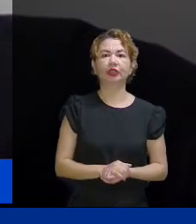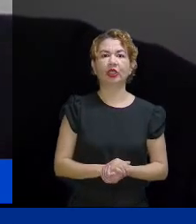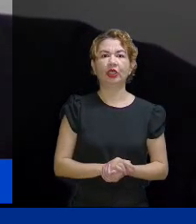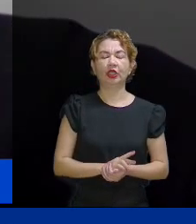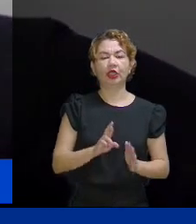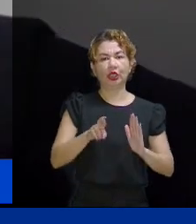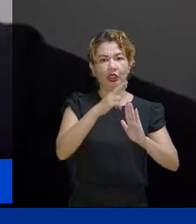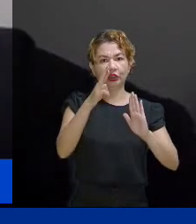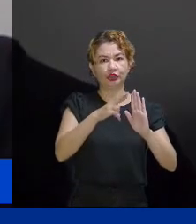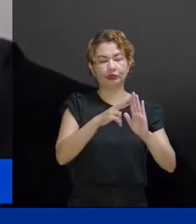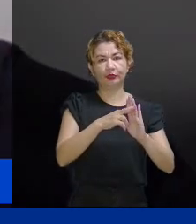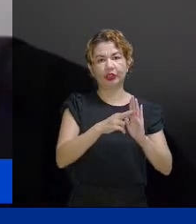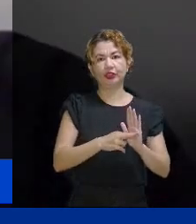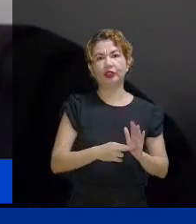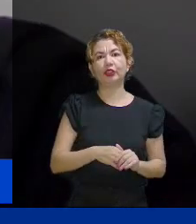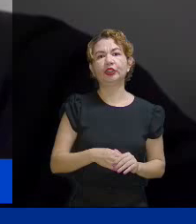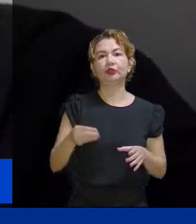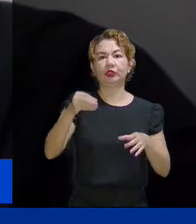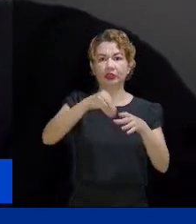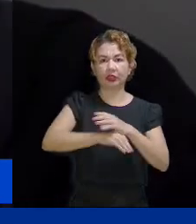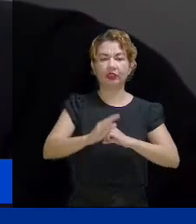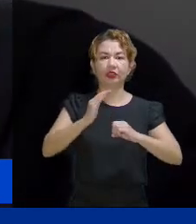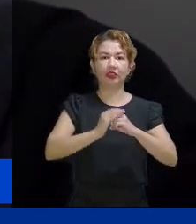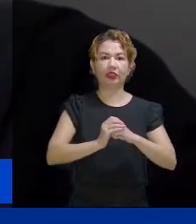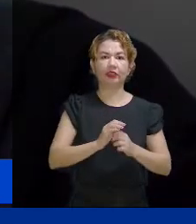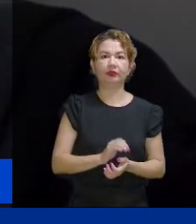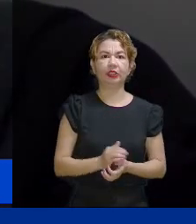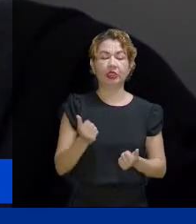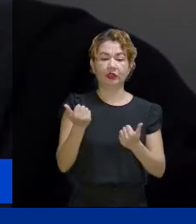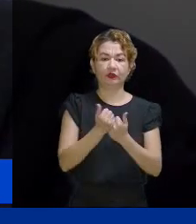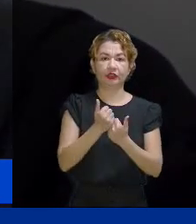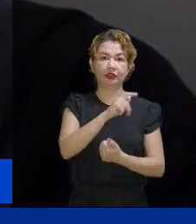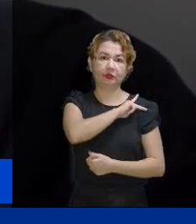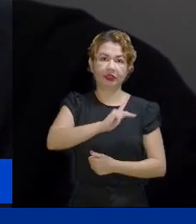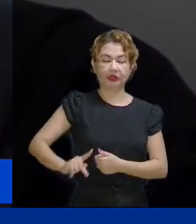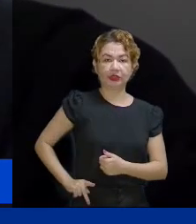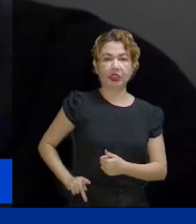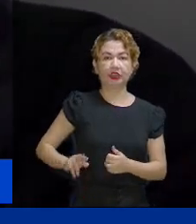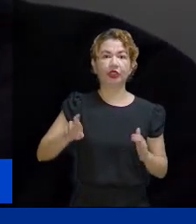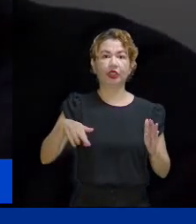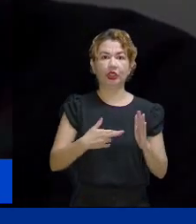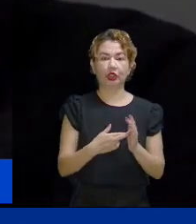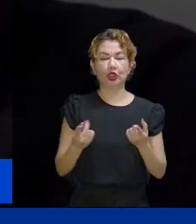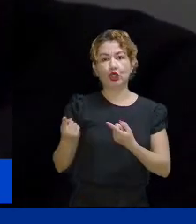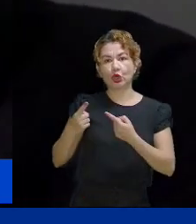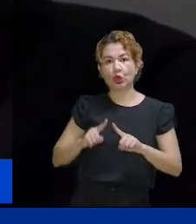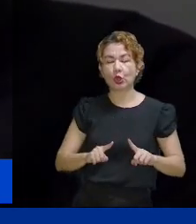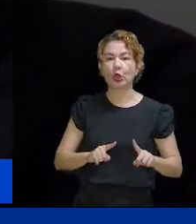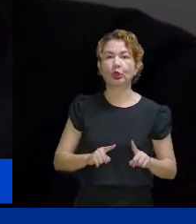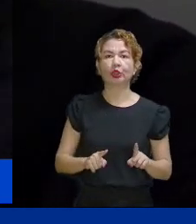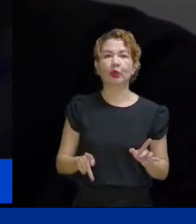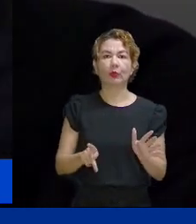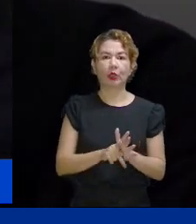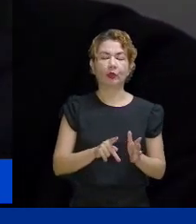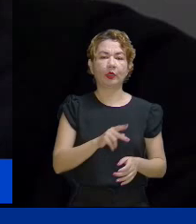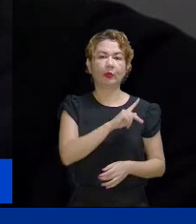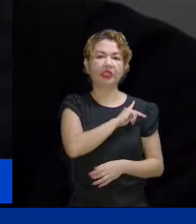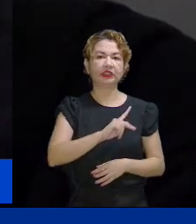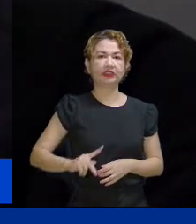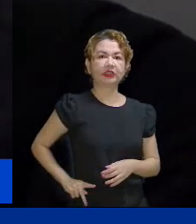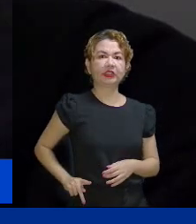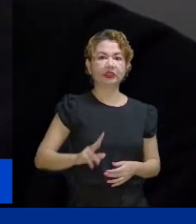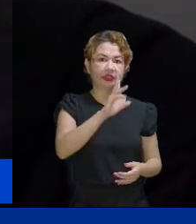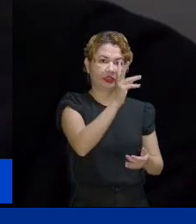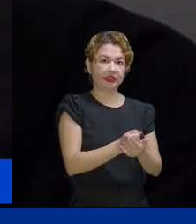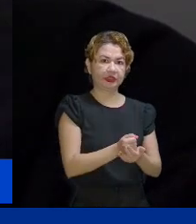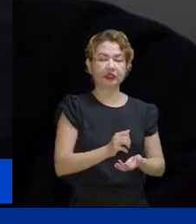do Tribunal, que atribui ao vice-presidente a relatoria de recursos contra atos da presidência. Contudo,